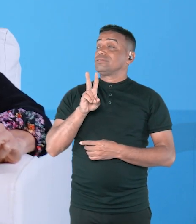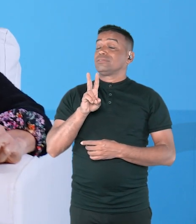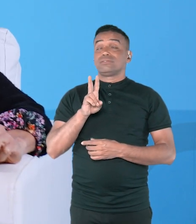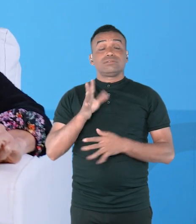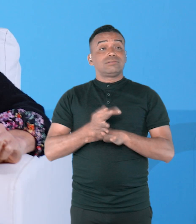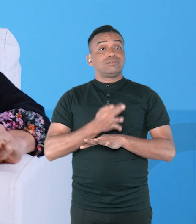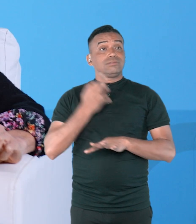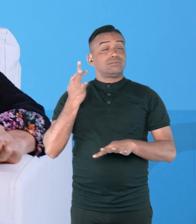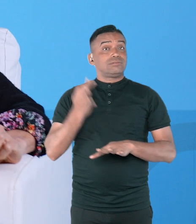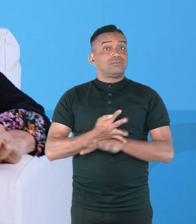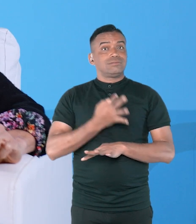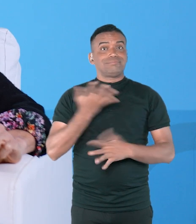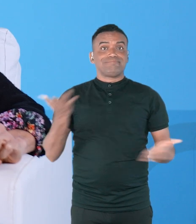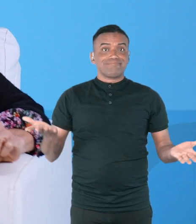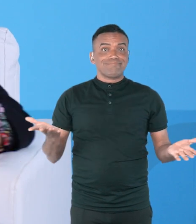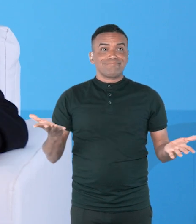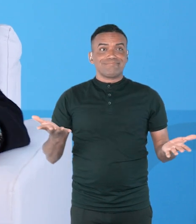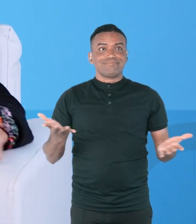para baixo e para frente.